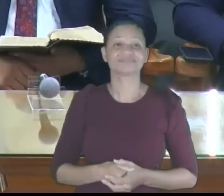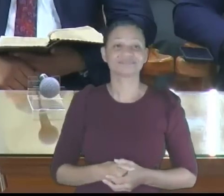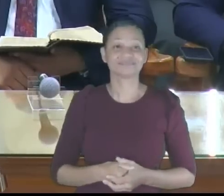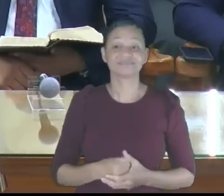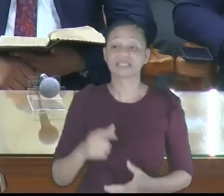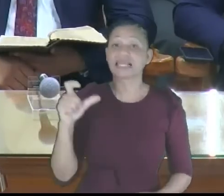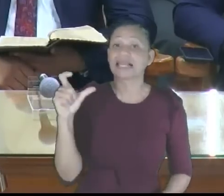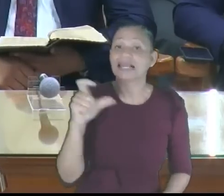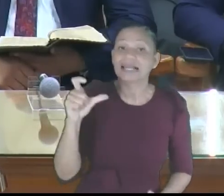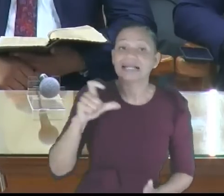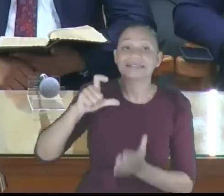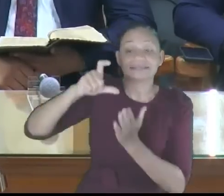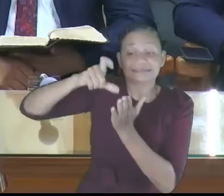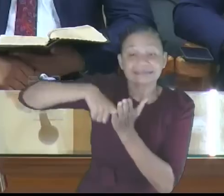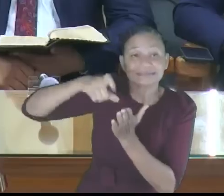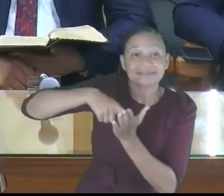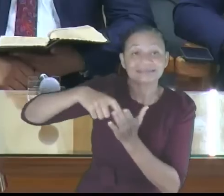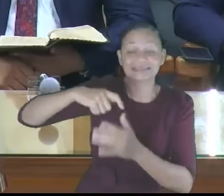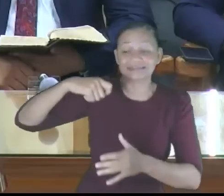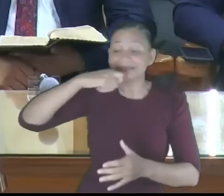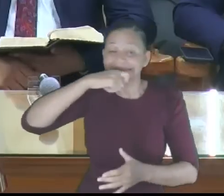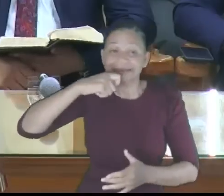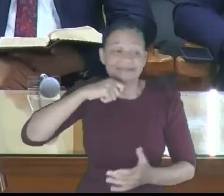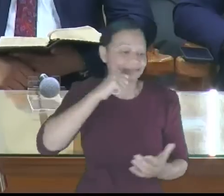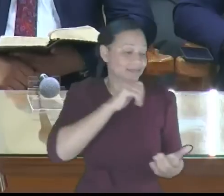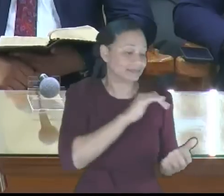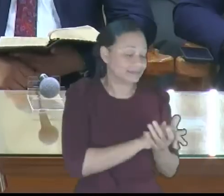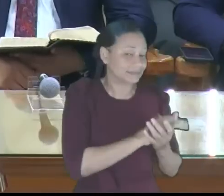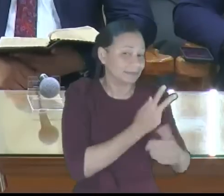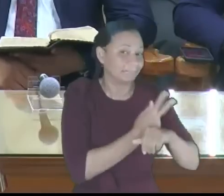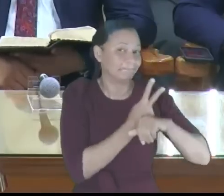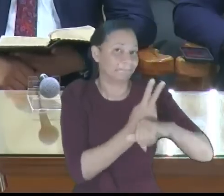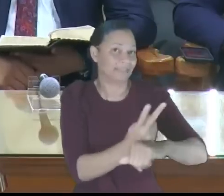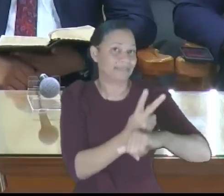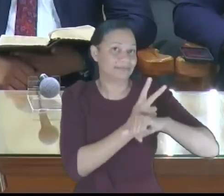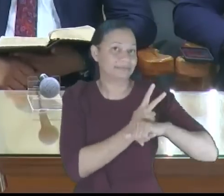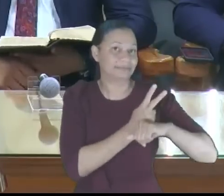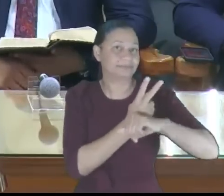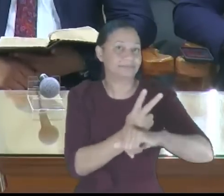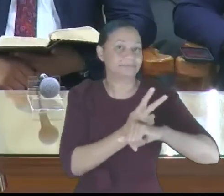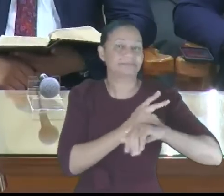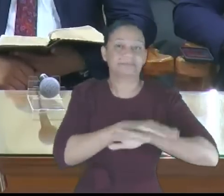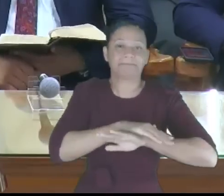Cartão de crédito, escova de dente e esposa não se empresta a ninguém.